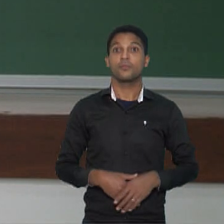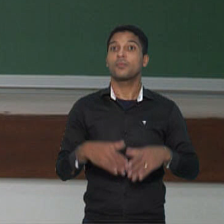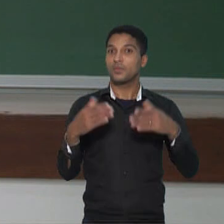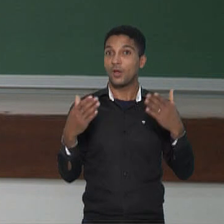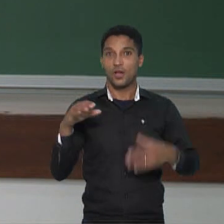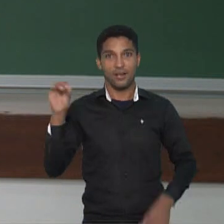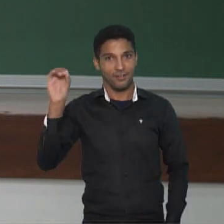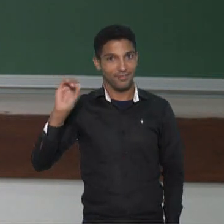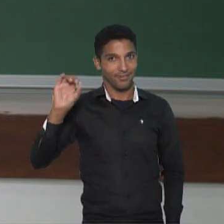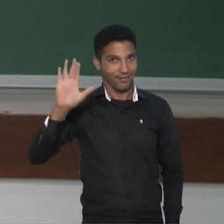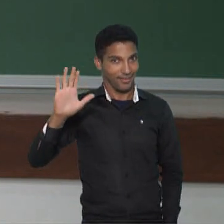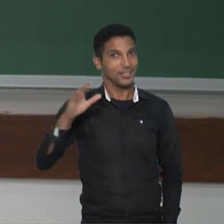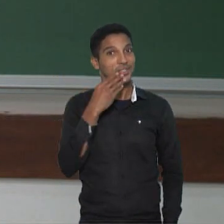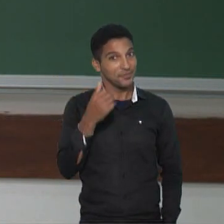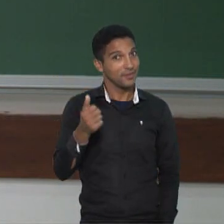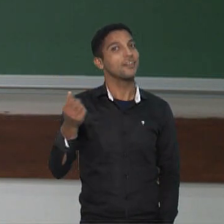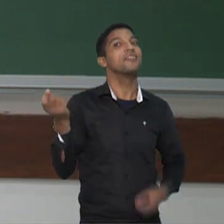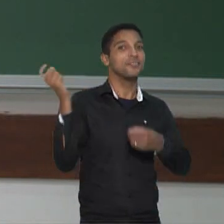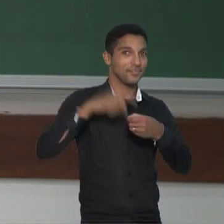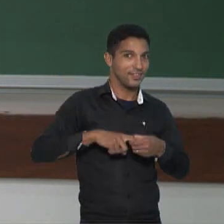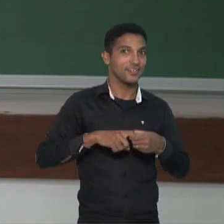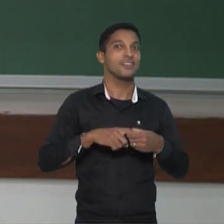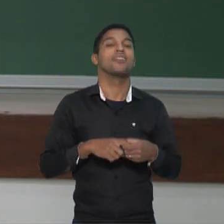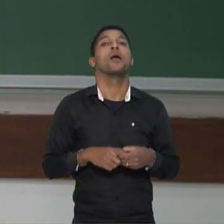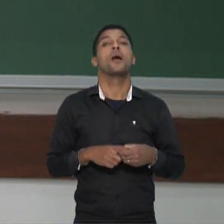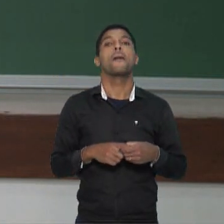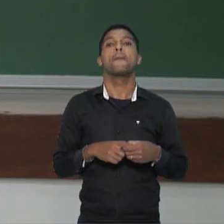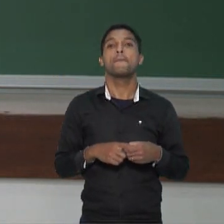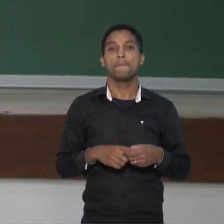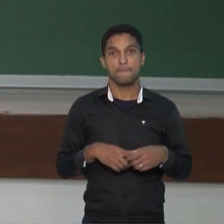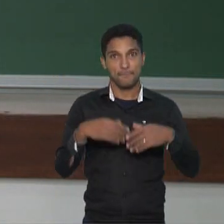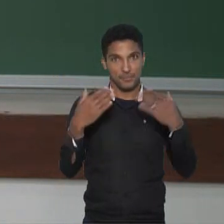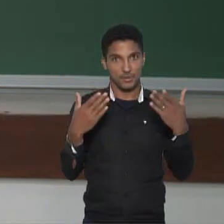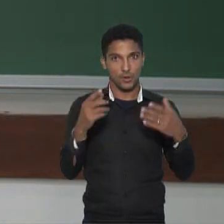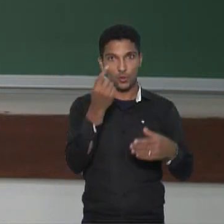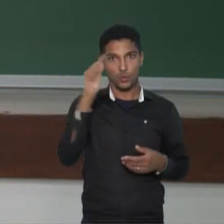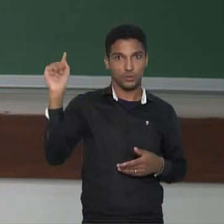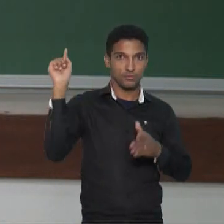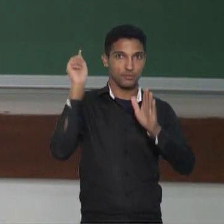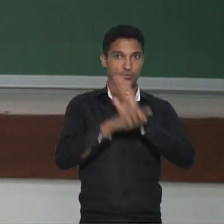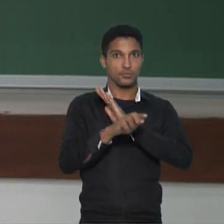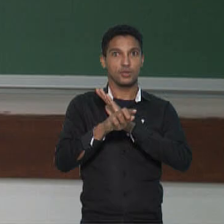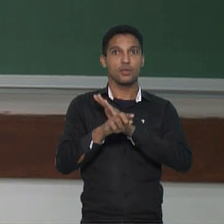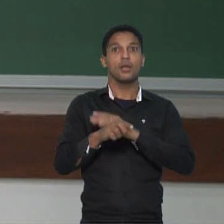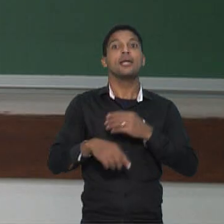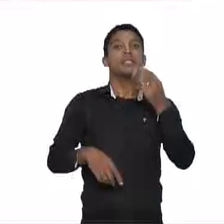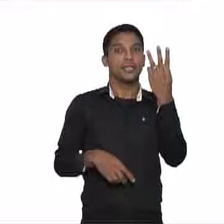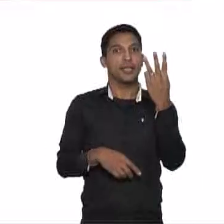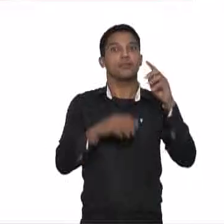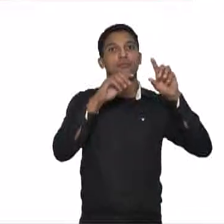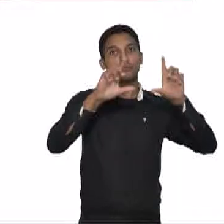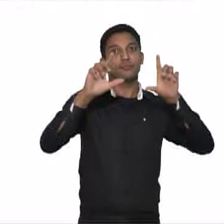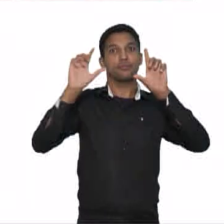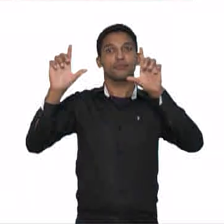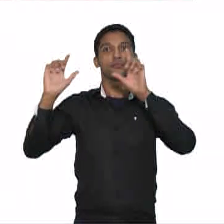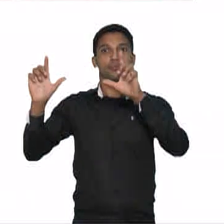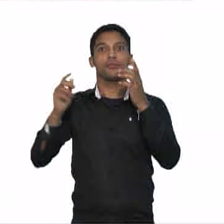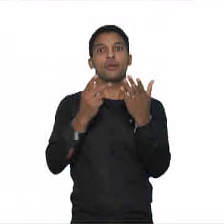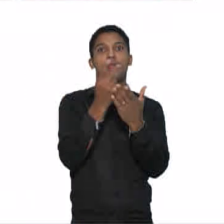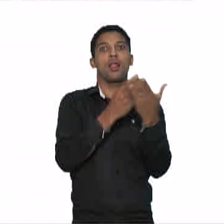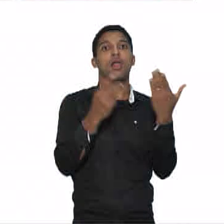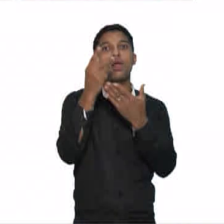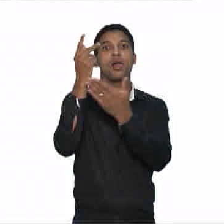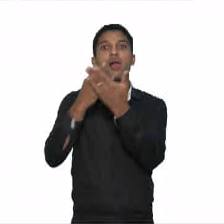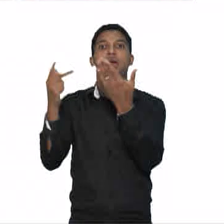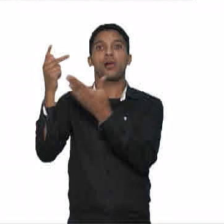Oi, pessoal, tudo bom? Voltamos. Última questão, essa também é bacana. Eu estou passando 3 obras para vocês. Eu estou passando uma obra do